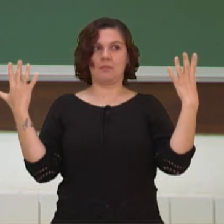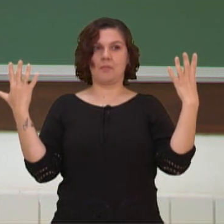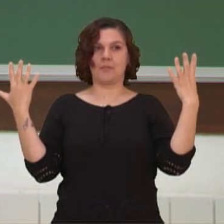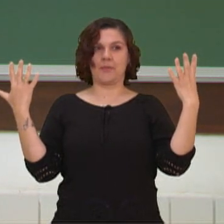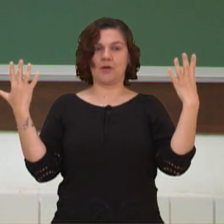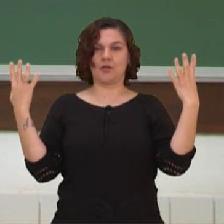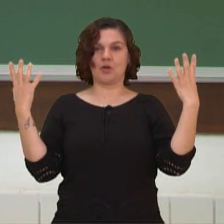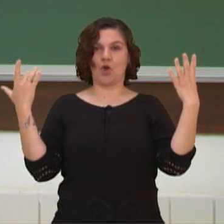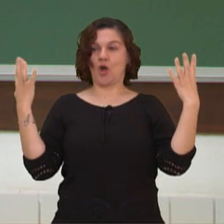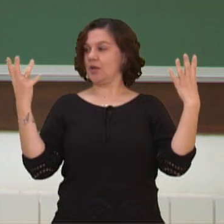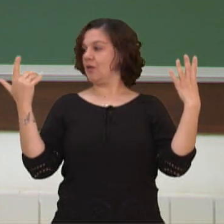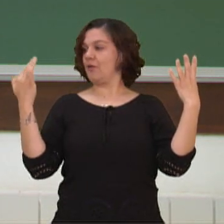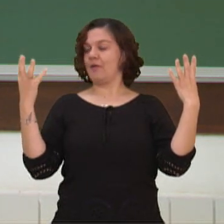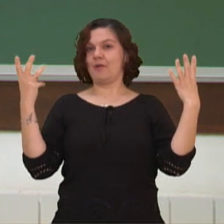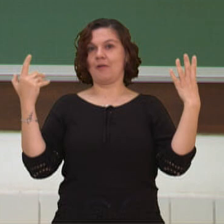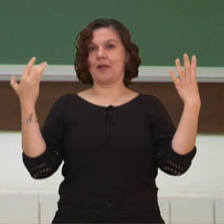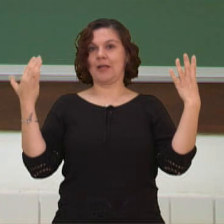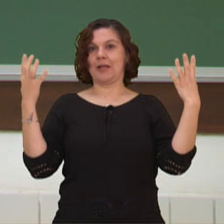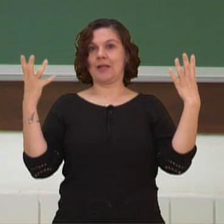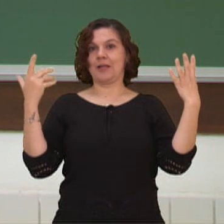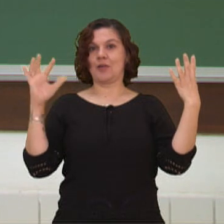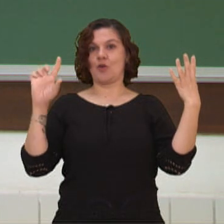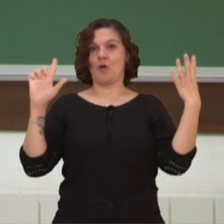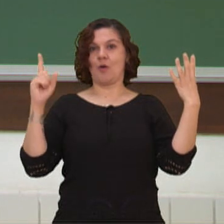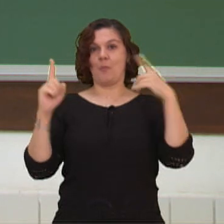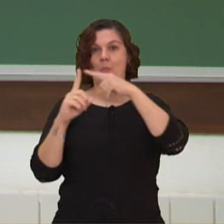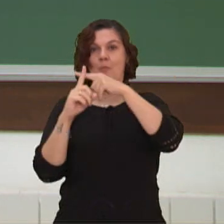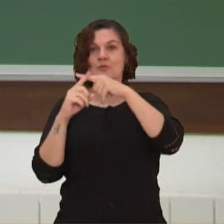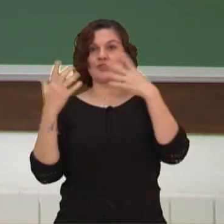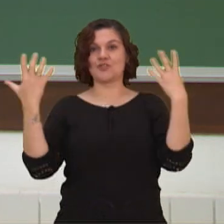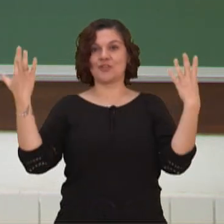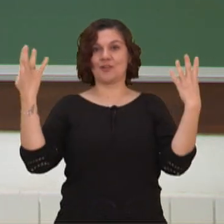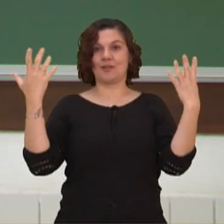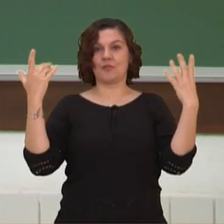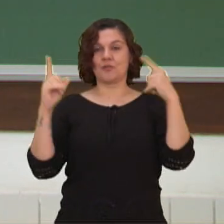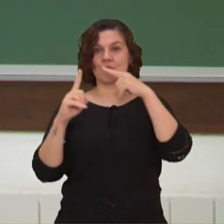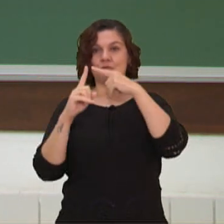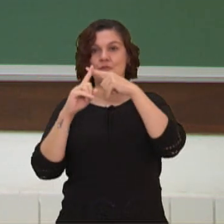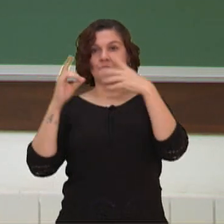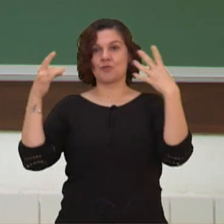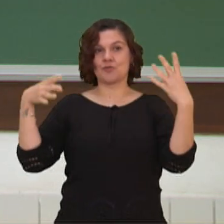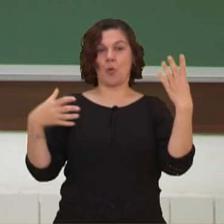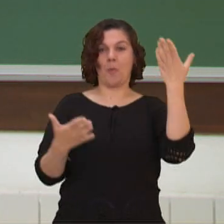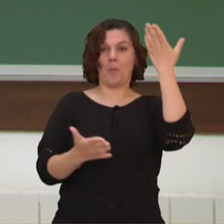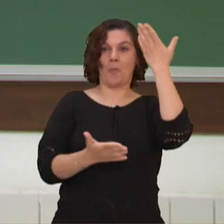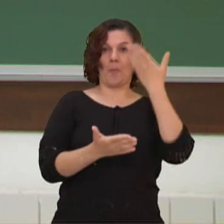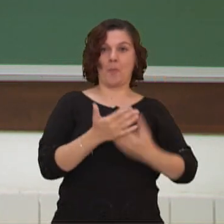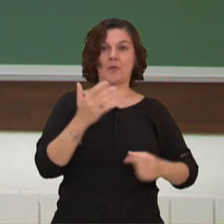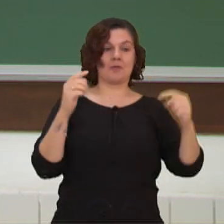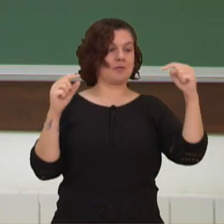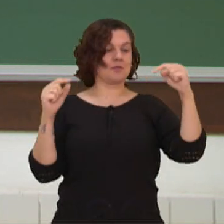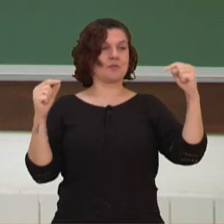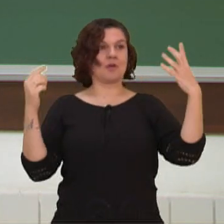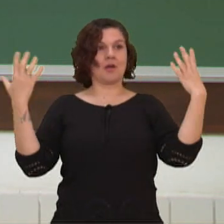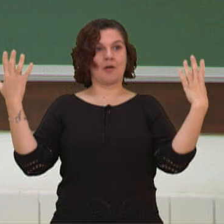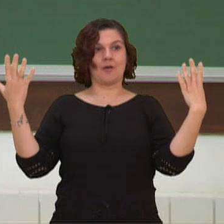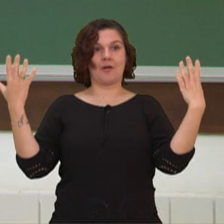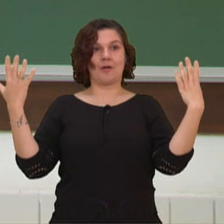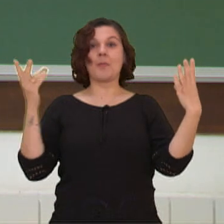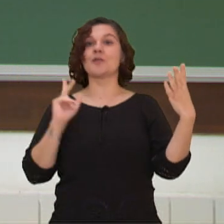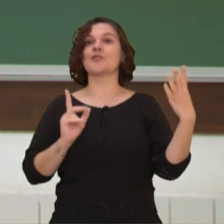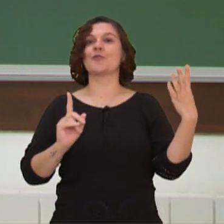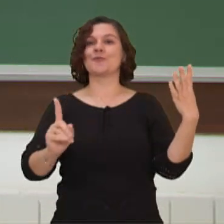carga? Está sobrando uma carga positiva. Sobrou uma carga positiva, eu perdi um, mas eu estou